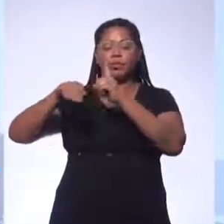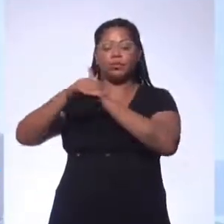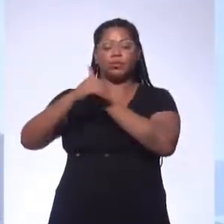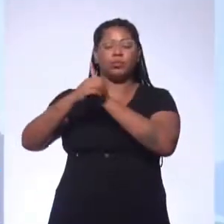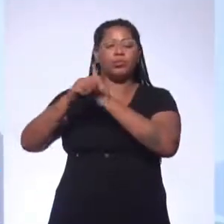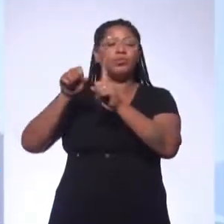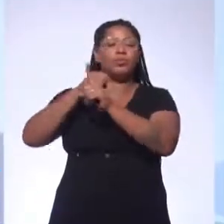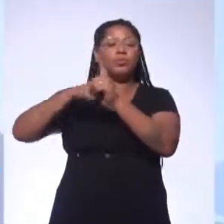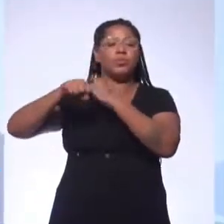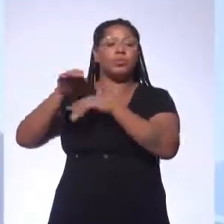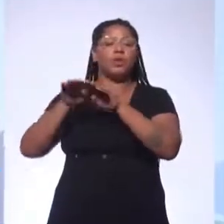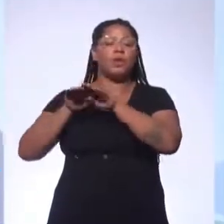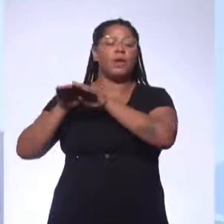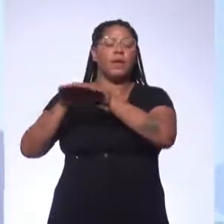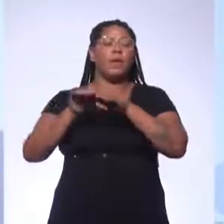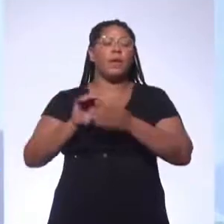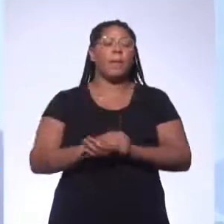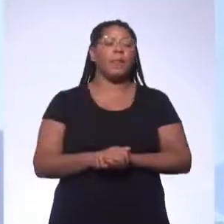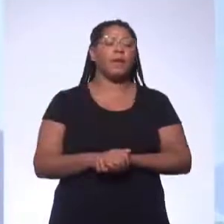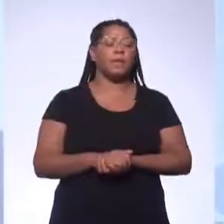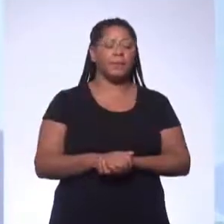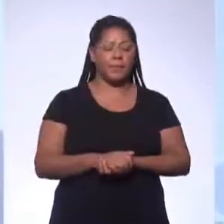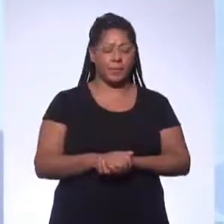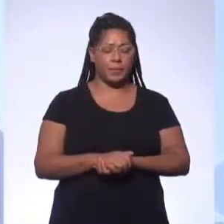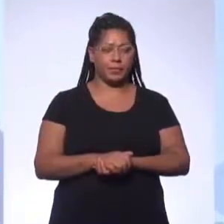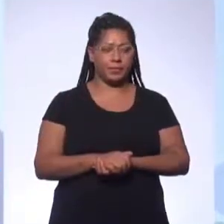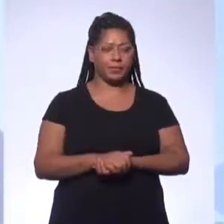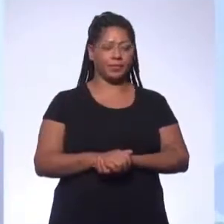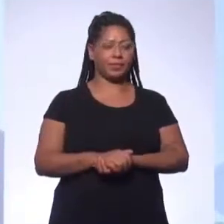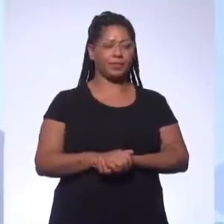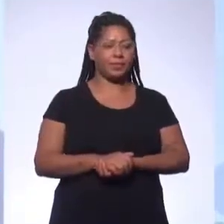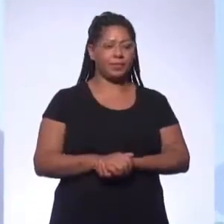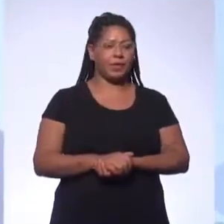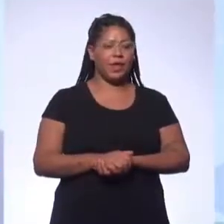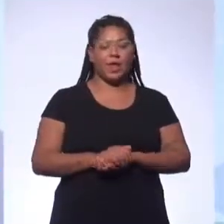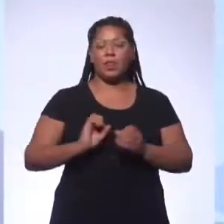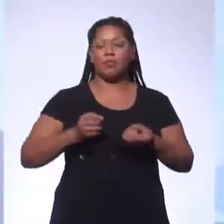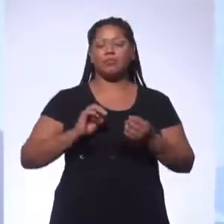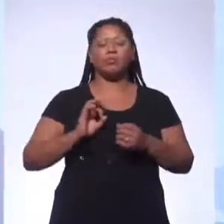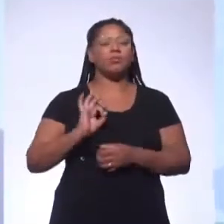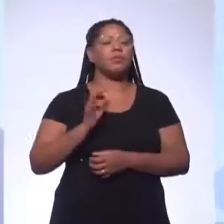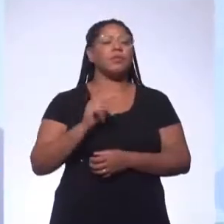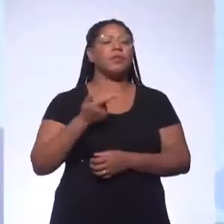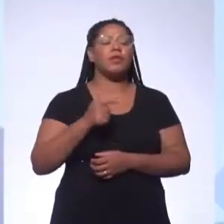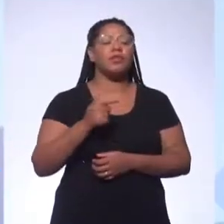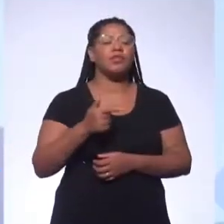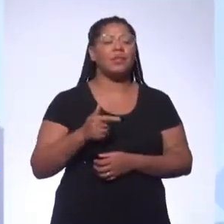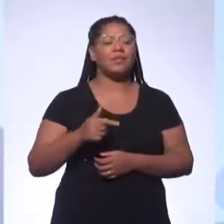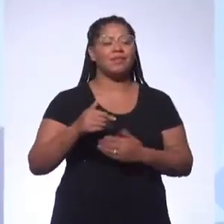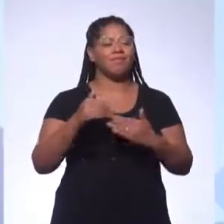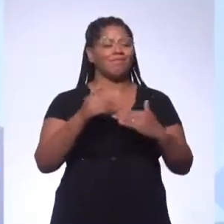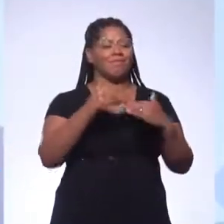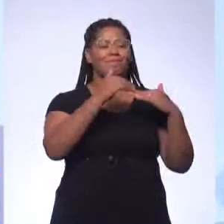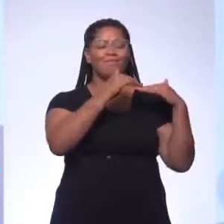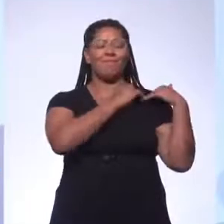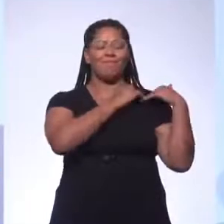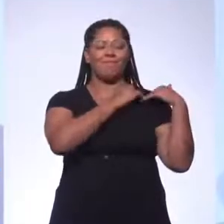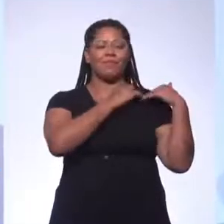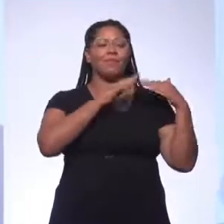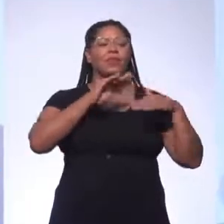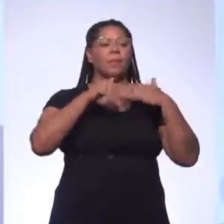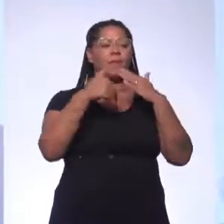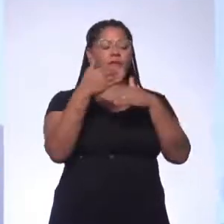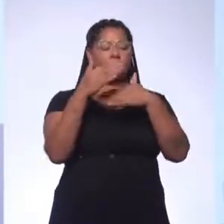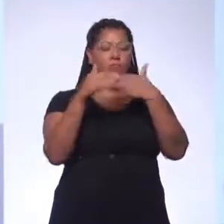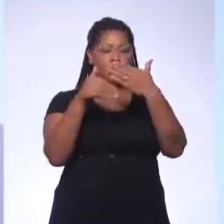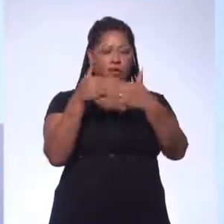bojo histórico, não havia uma medida certa entre esses dois sistemas. A partir do